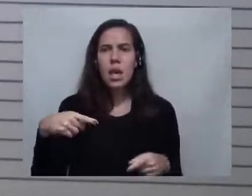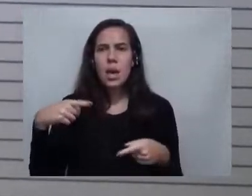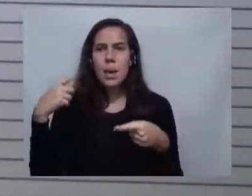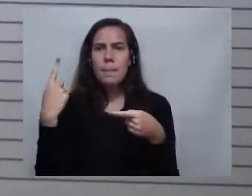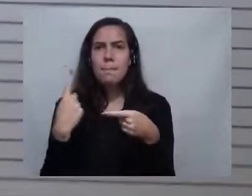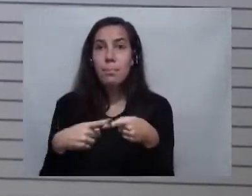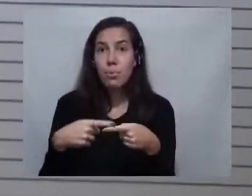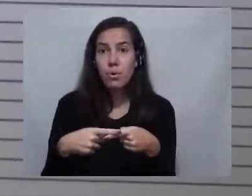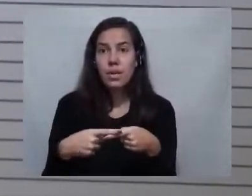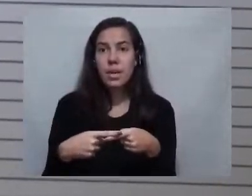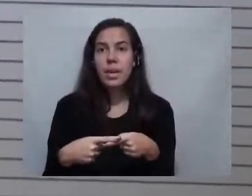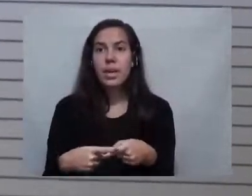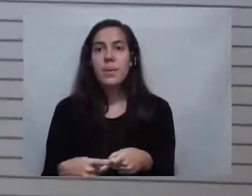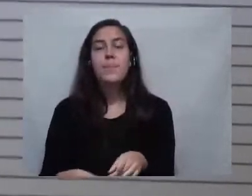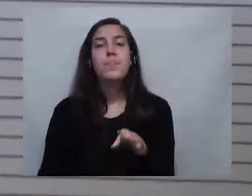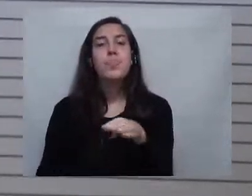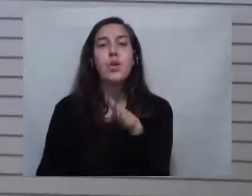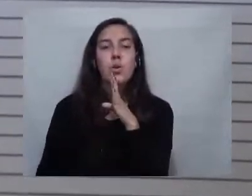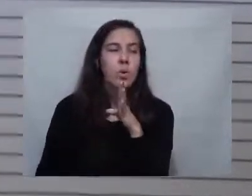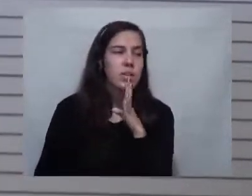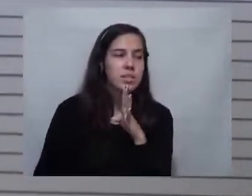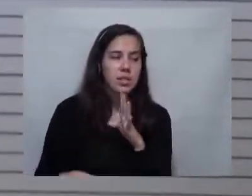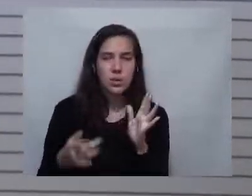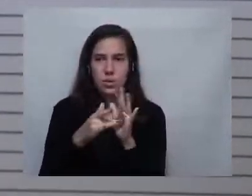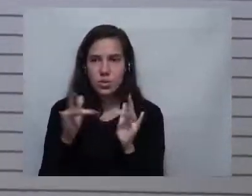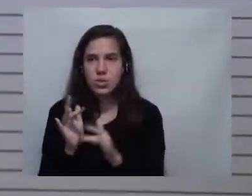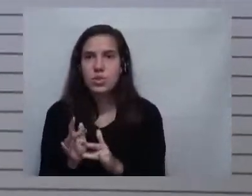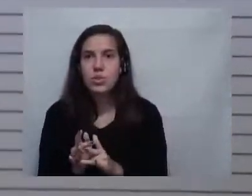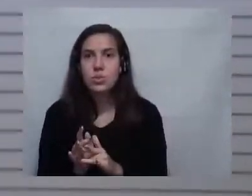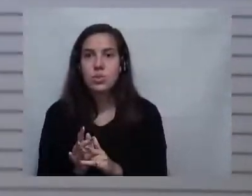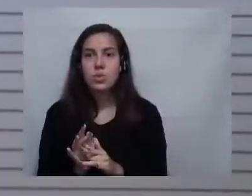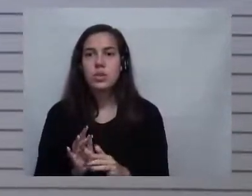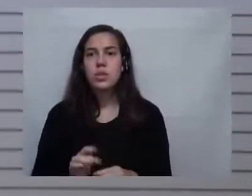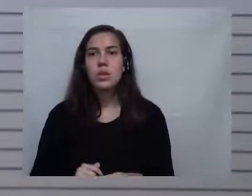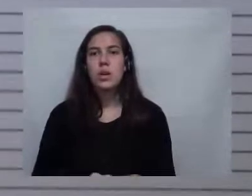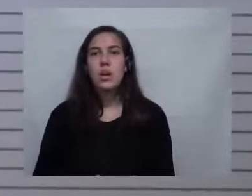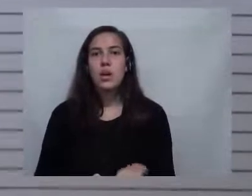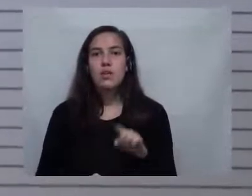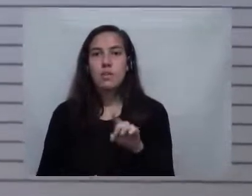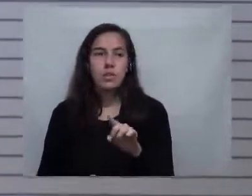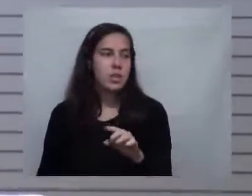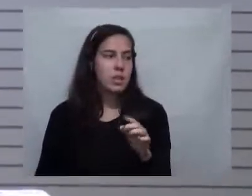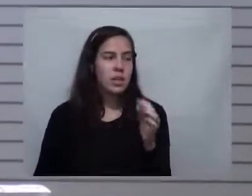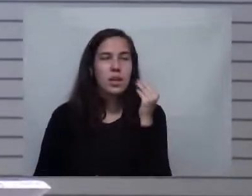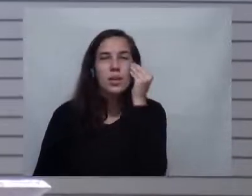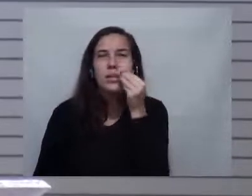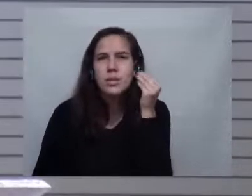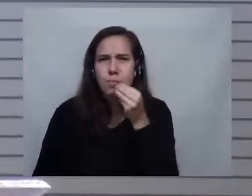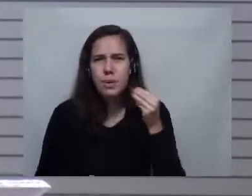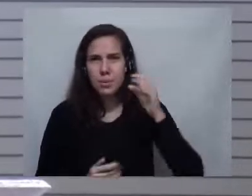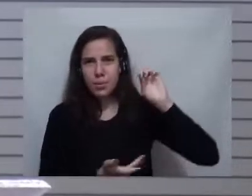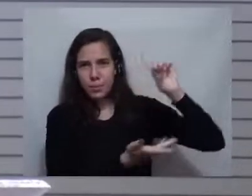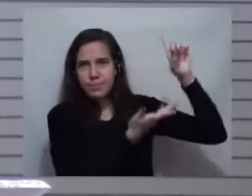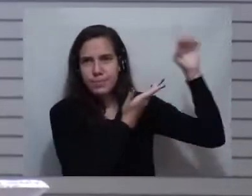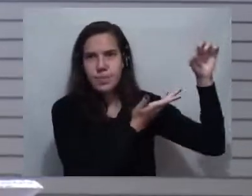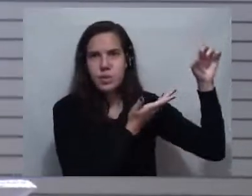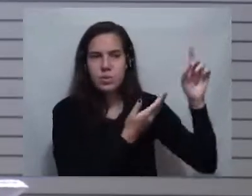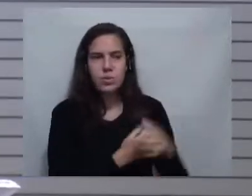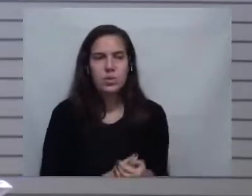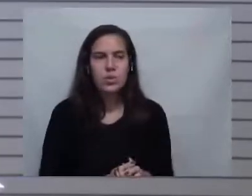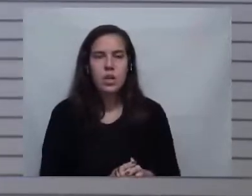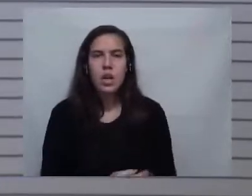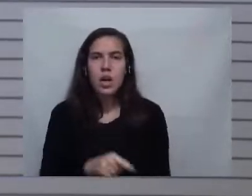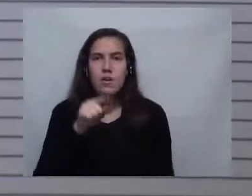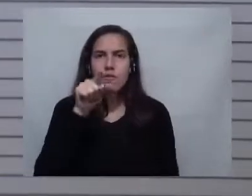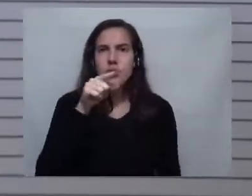nome de Jesus e cê teve uma experiência com deus de fato É sim se você não